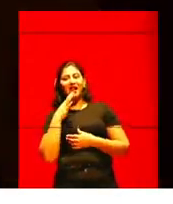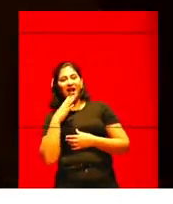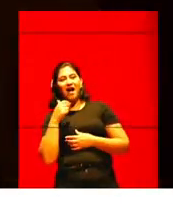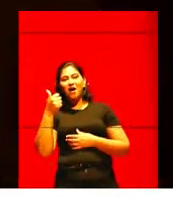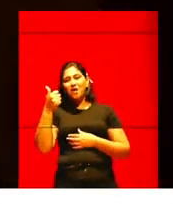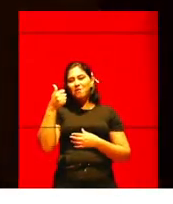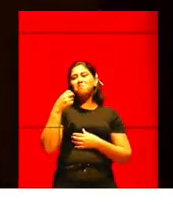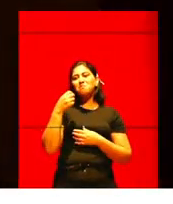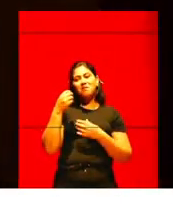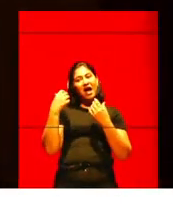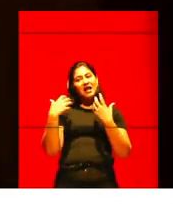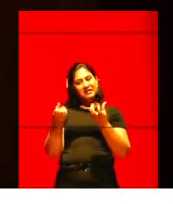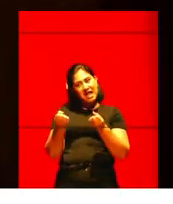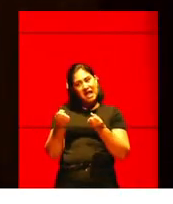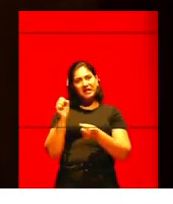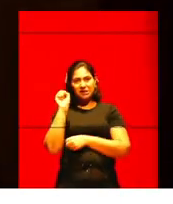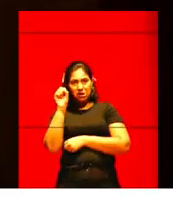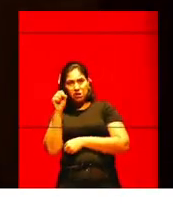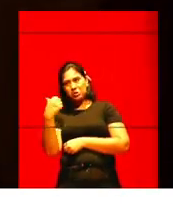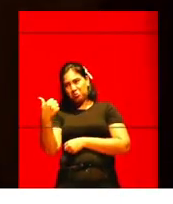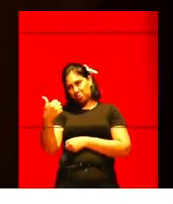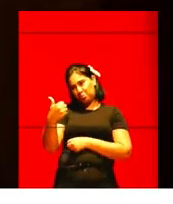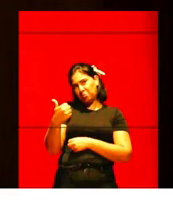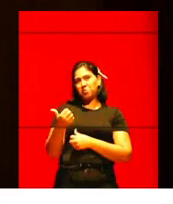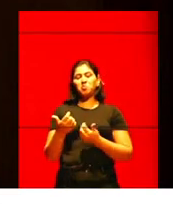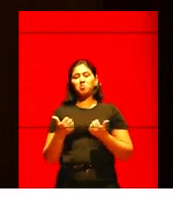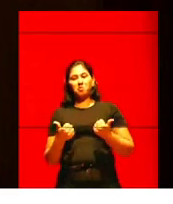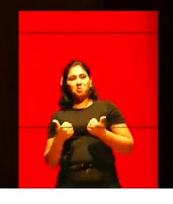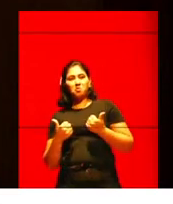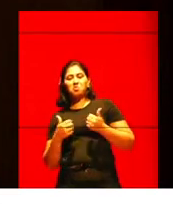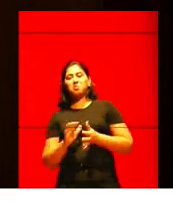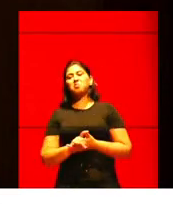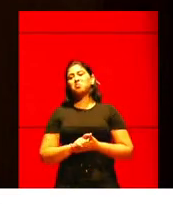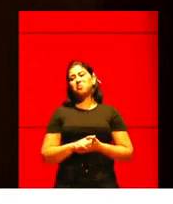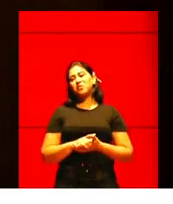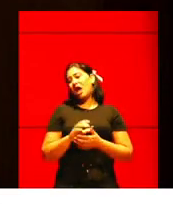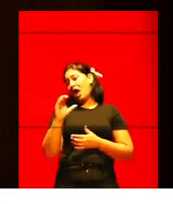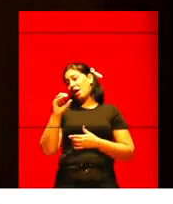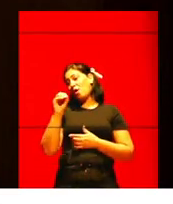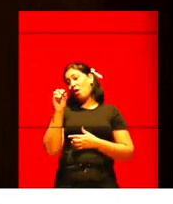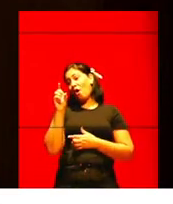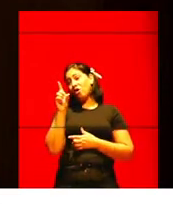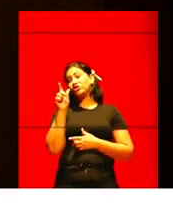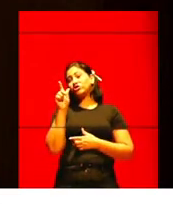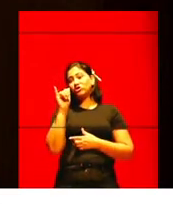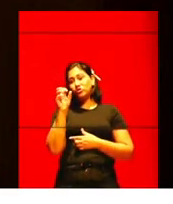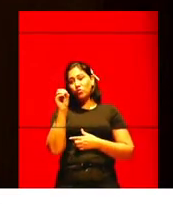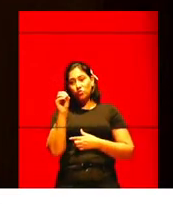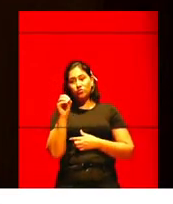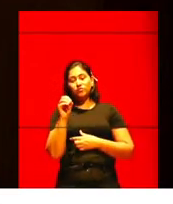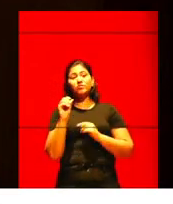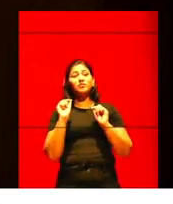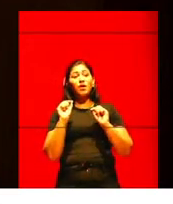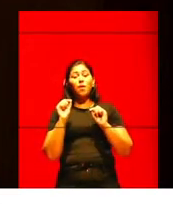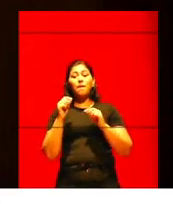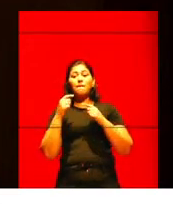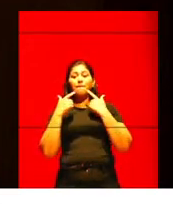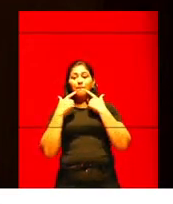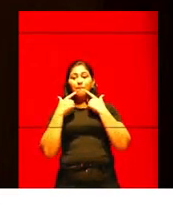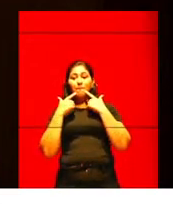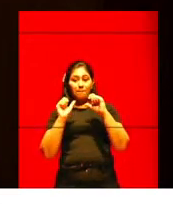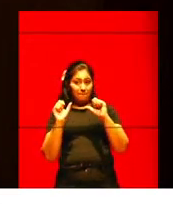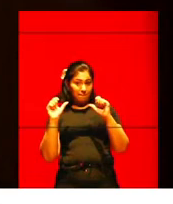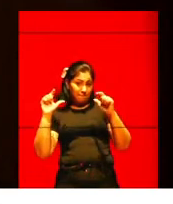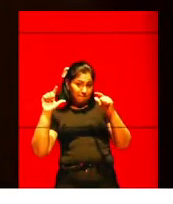aqui? Legal, né? Tá positivo. Isso é um código. O que a metalinguagem é, como disseram?